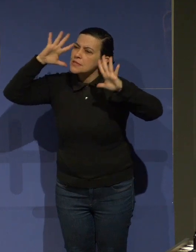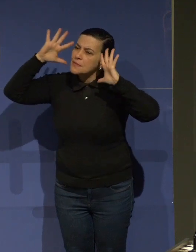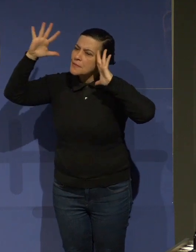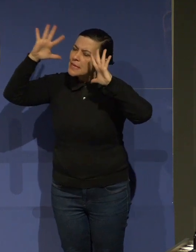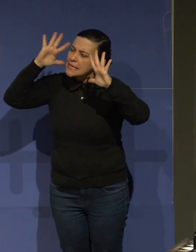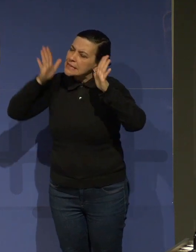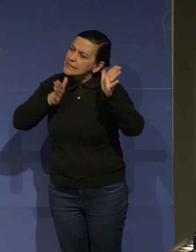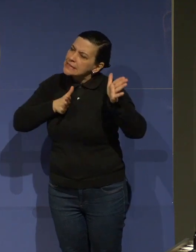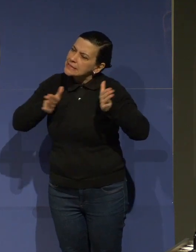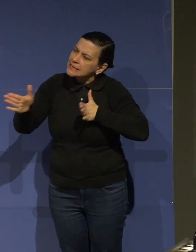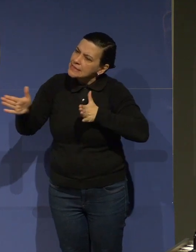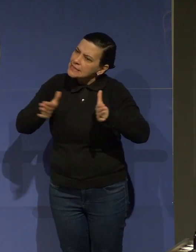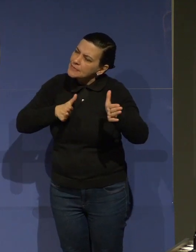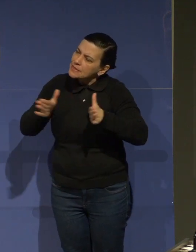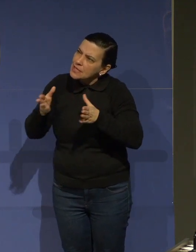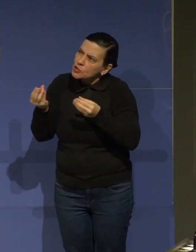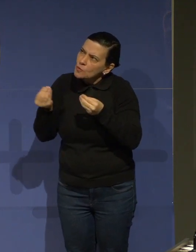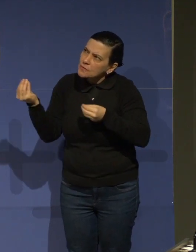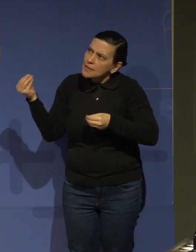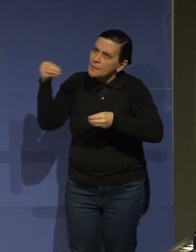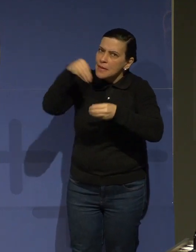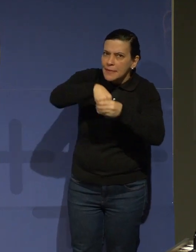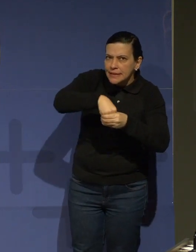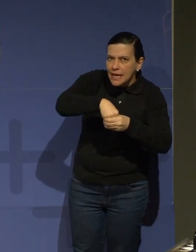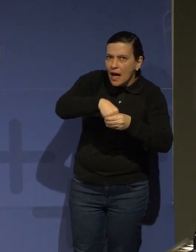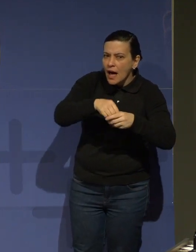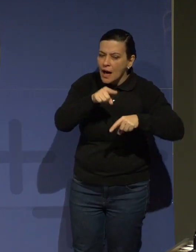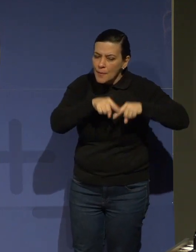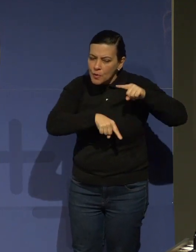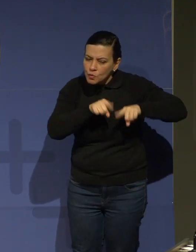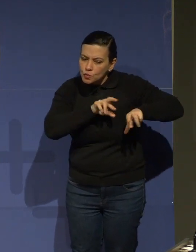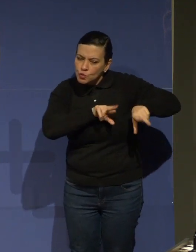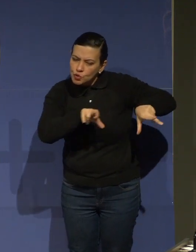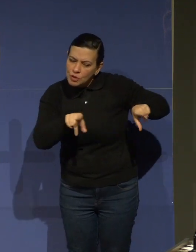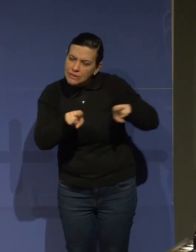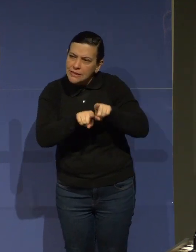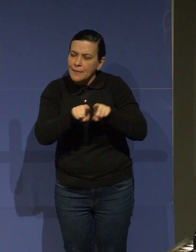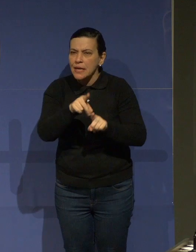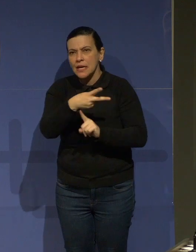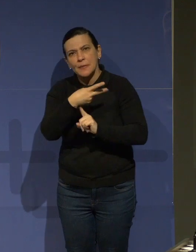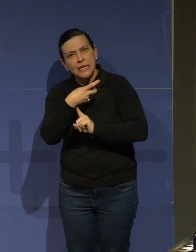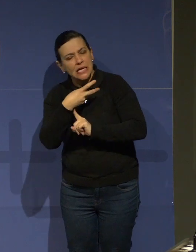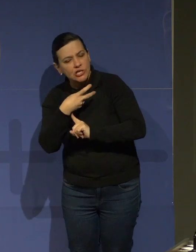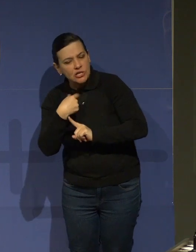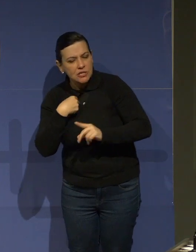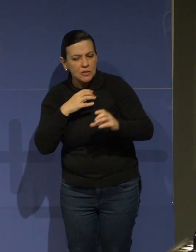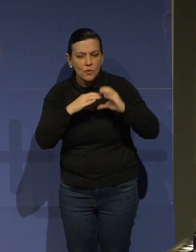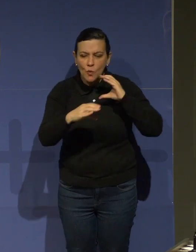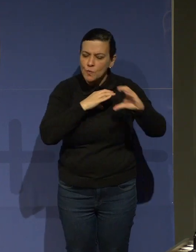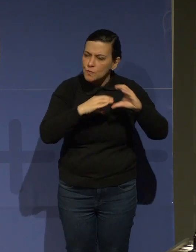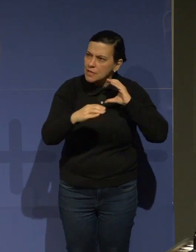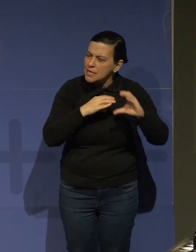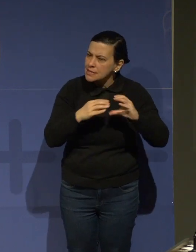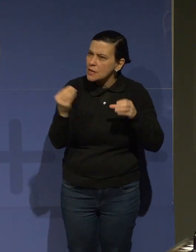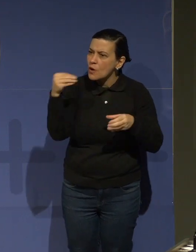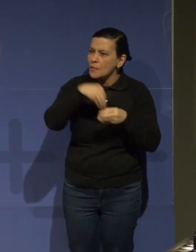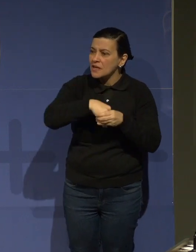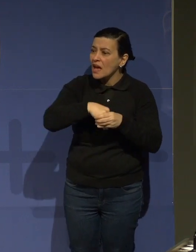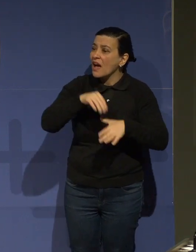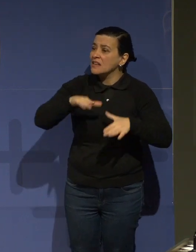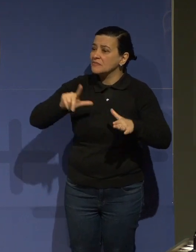em acessibilidade, em implementar esse tipo de coisa nos seus produtos, aplicativos ou na sua própria comunicação, vem muito